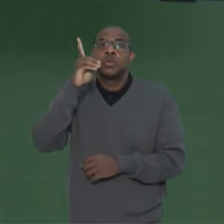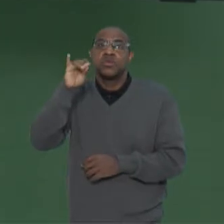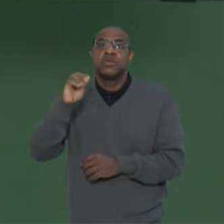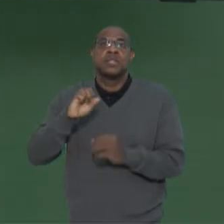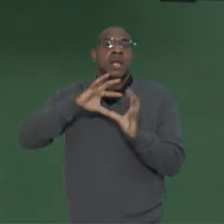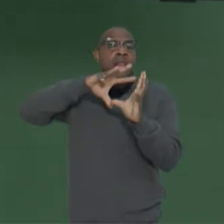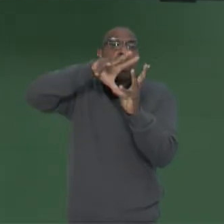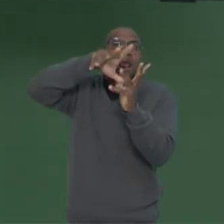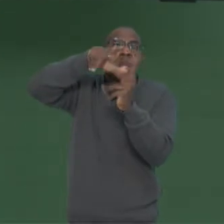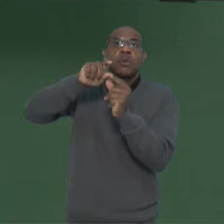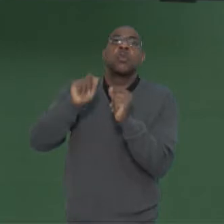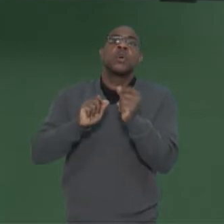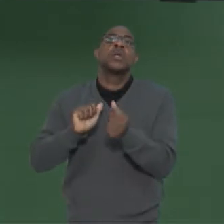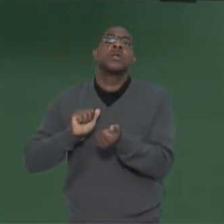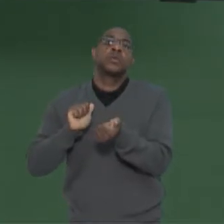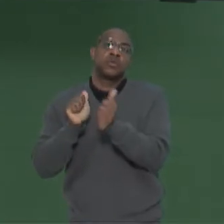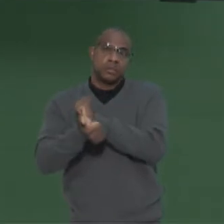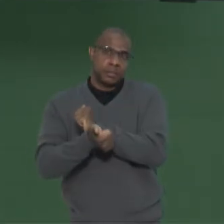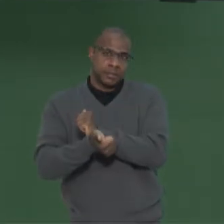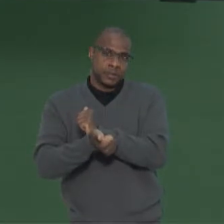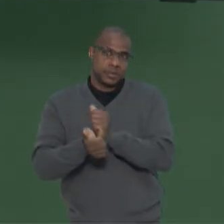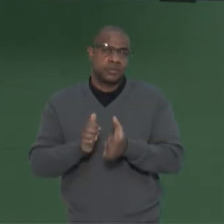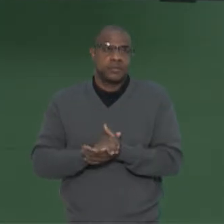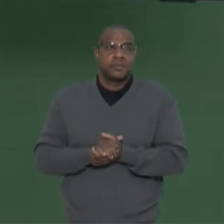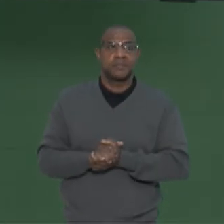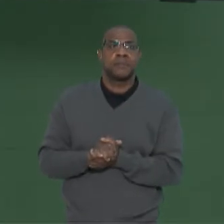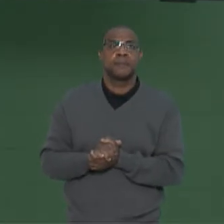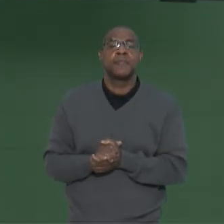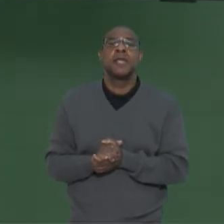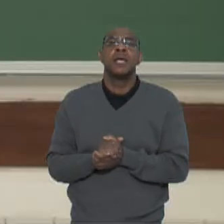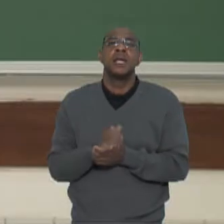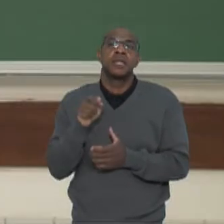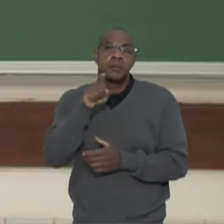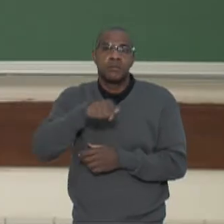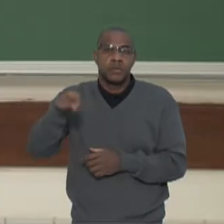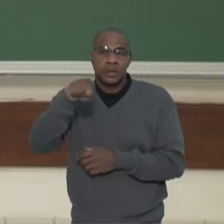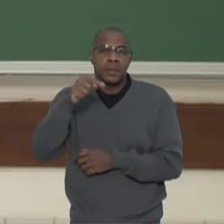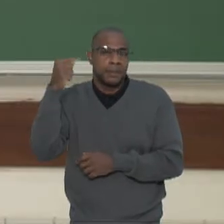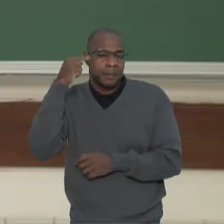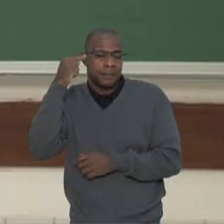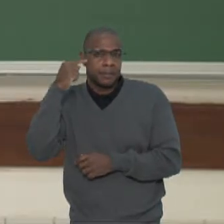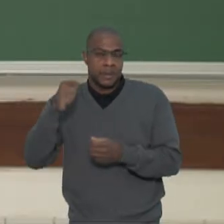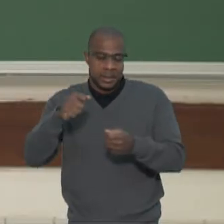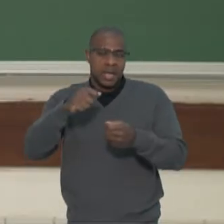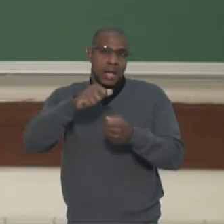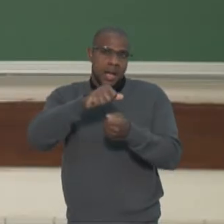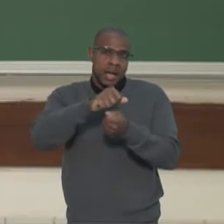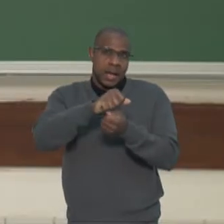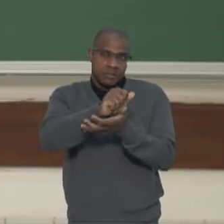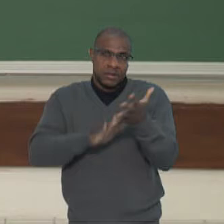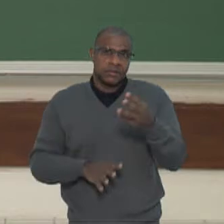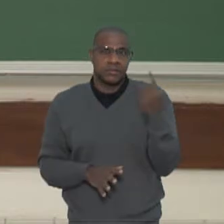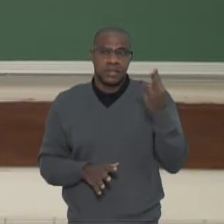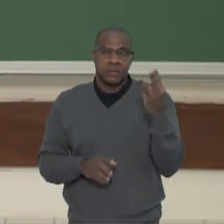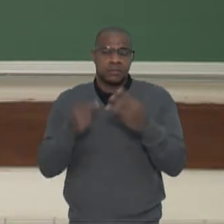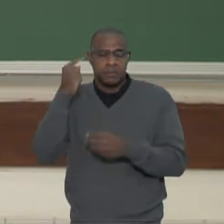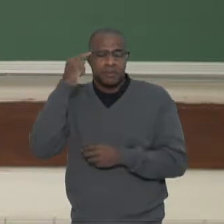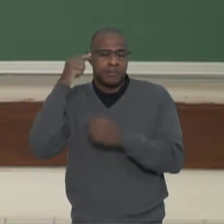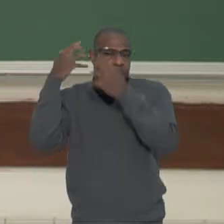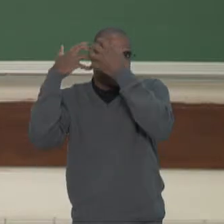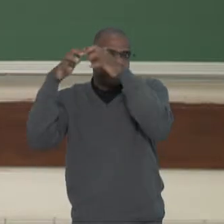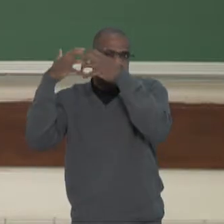para o Desenvolvimento e a Paz? Deixo para vocês justamente a atividade 3 como reflexão. Vocês têm